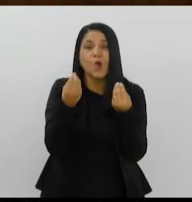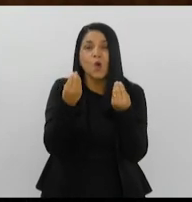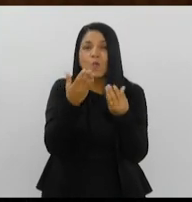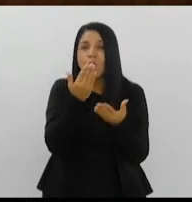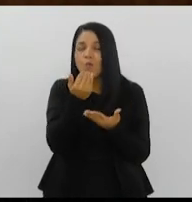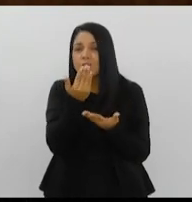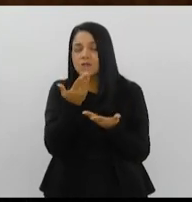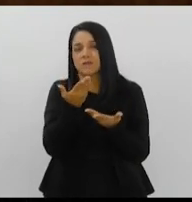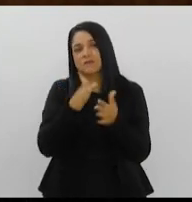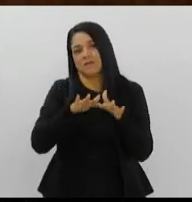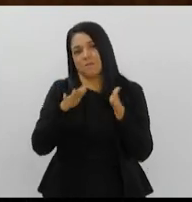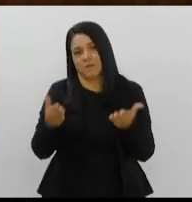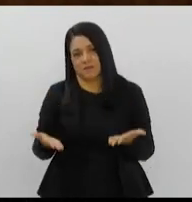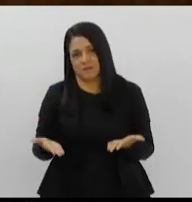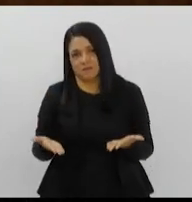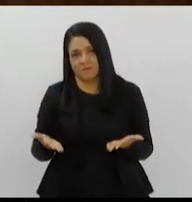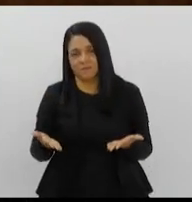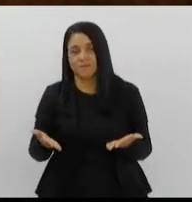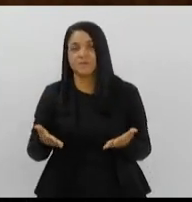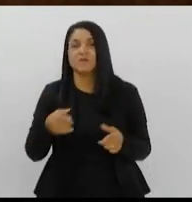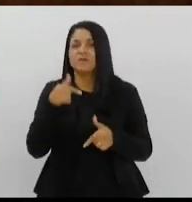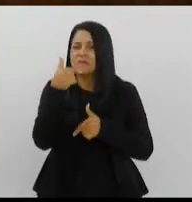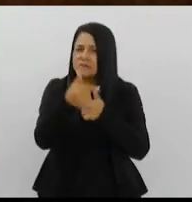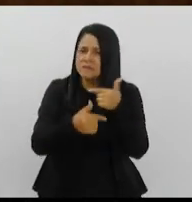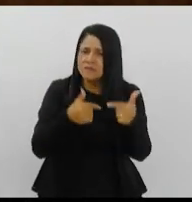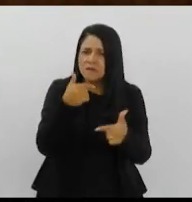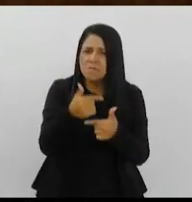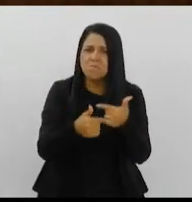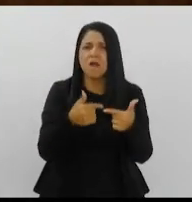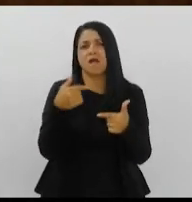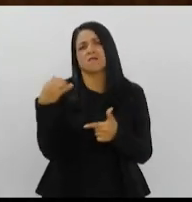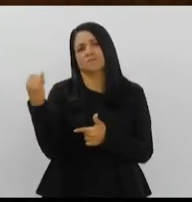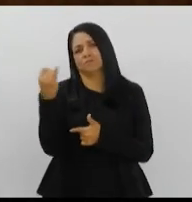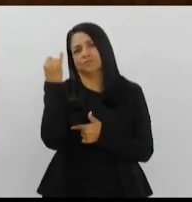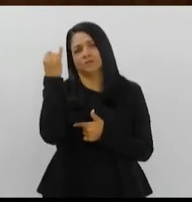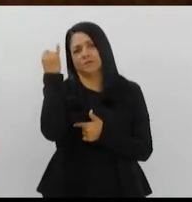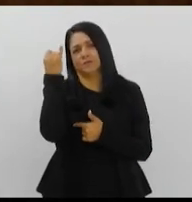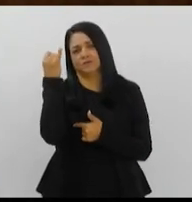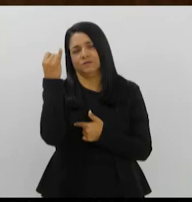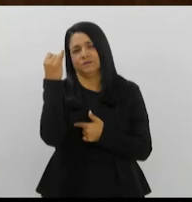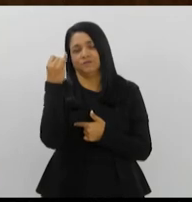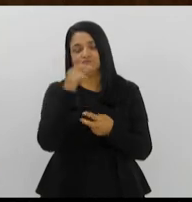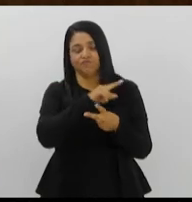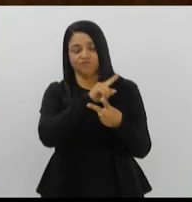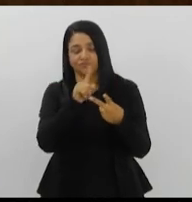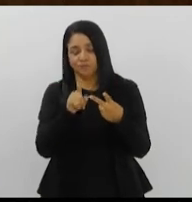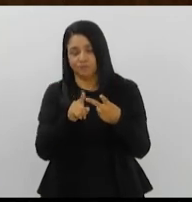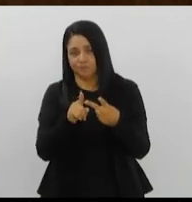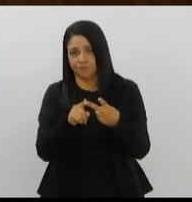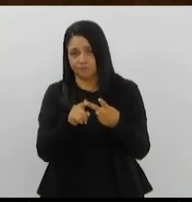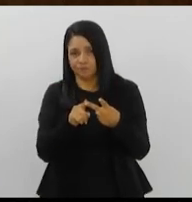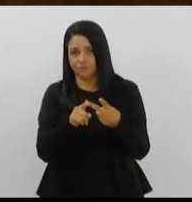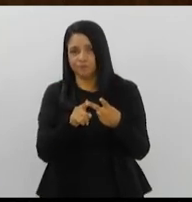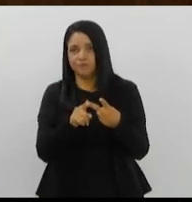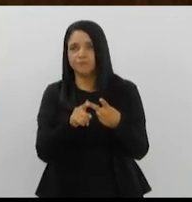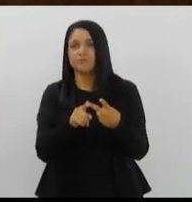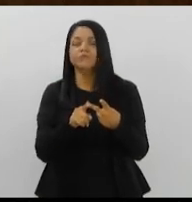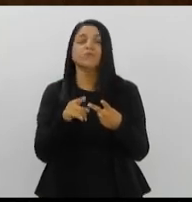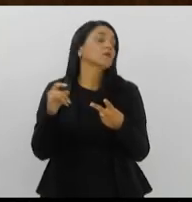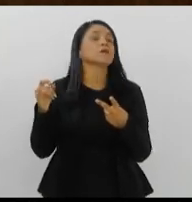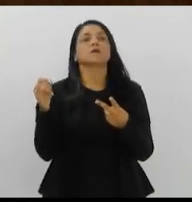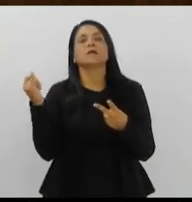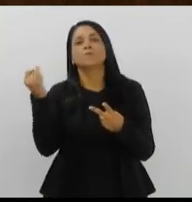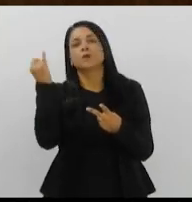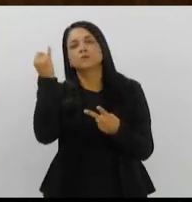alimento, comida na mesa. Então, o trabalho de vocês é um trabalho muito importante. Segundo lugar, é muito importante também a